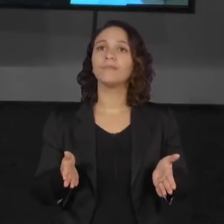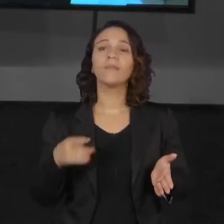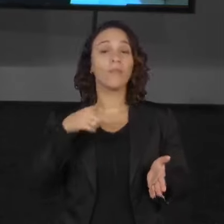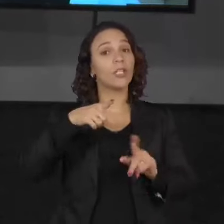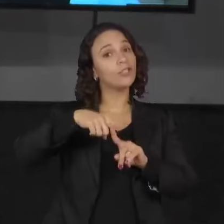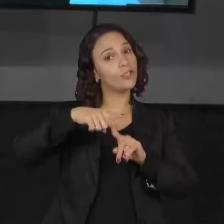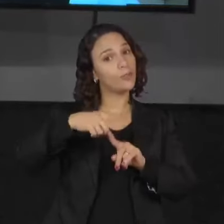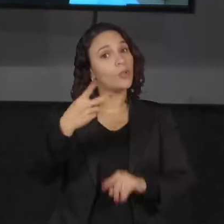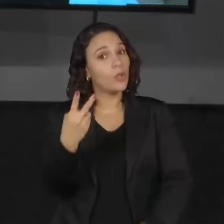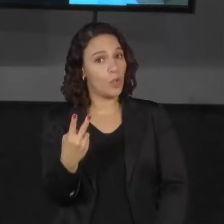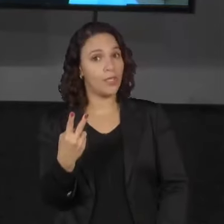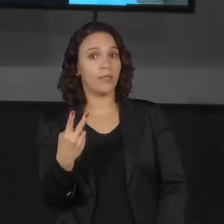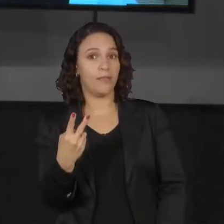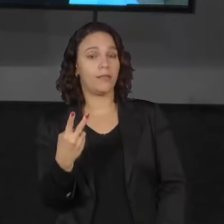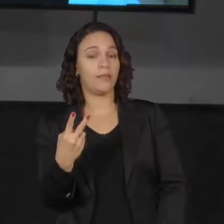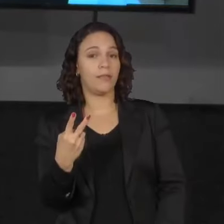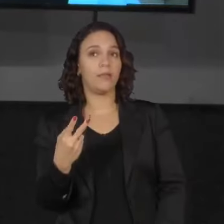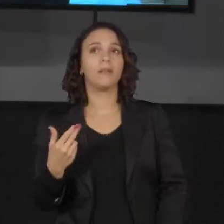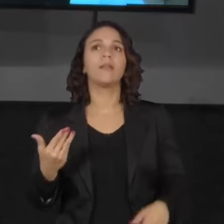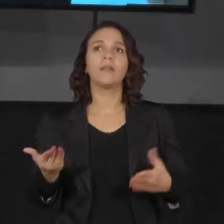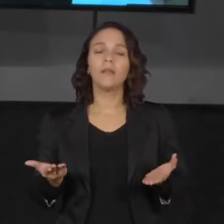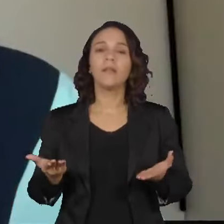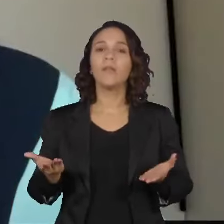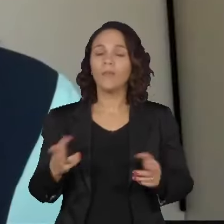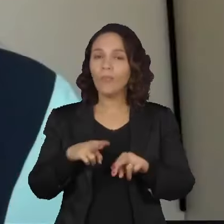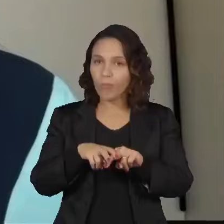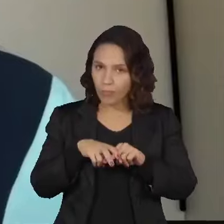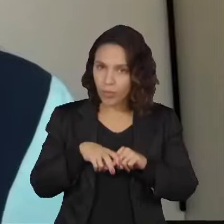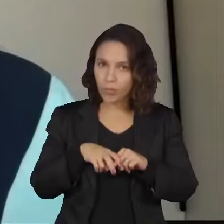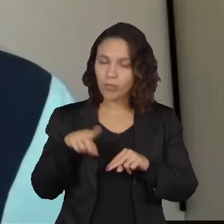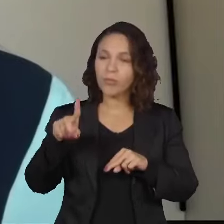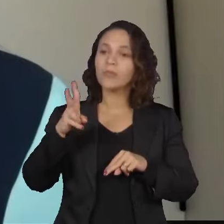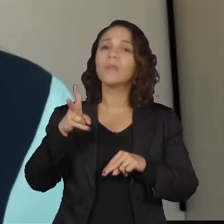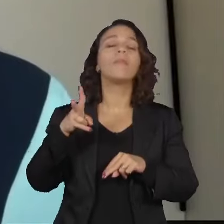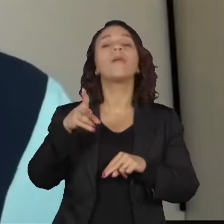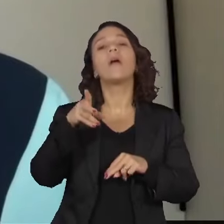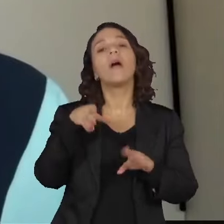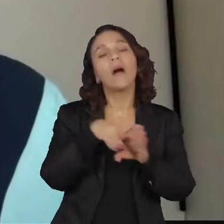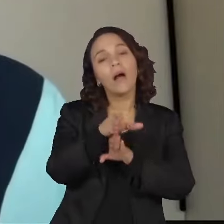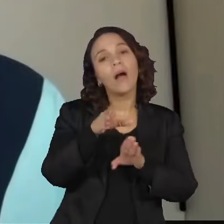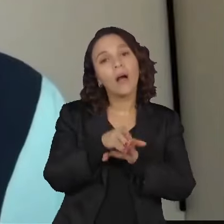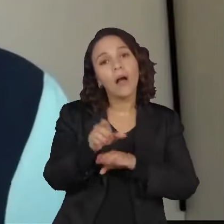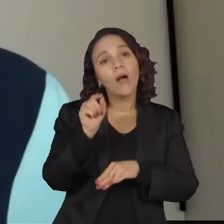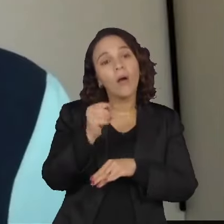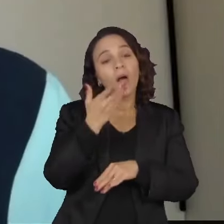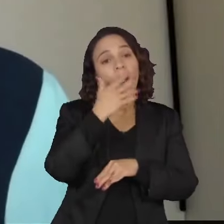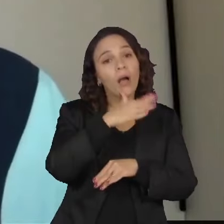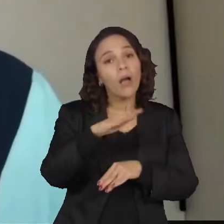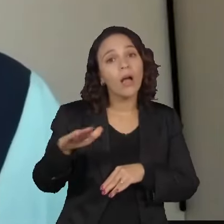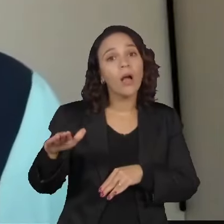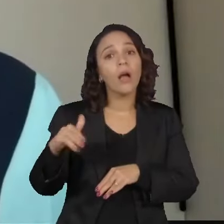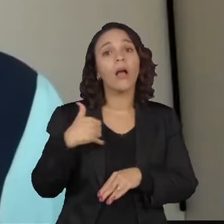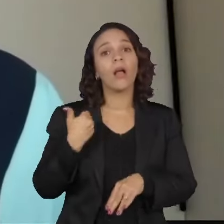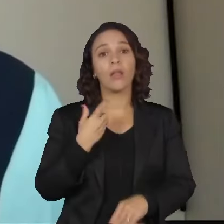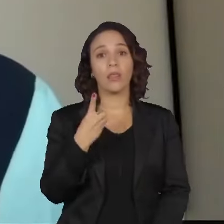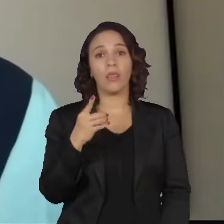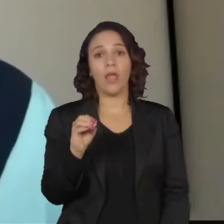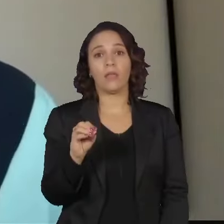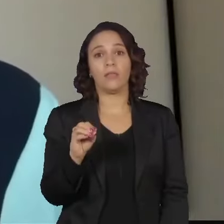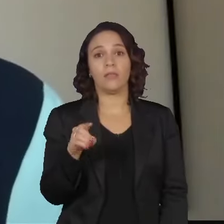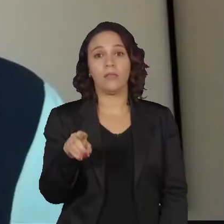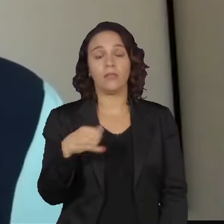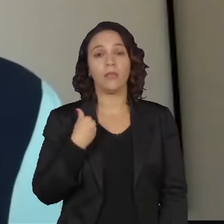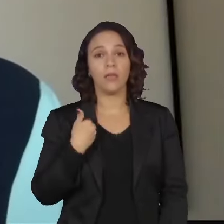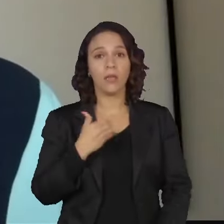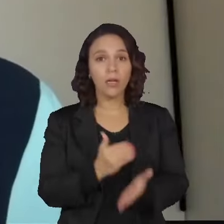tipo 2 na infância. Tanto é que hoje é indicado assim, que se faça o rastreio dessas crianças a partir dos 10 anos de idade, se